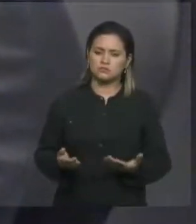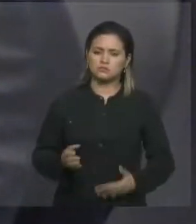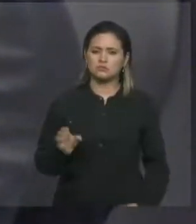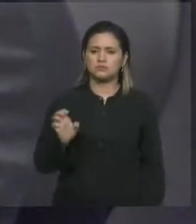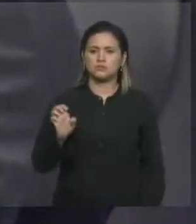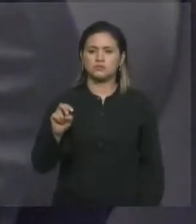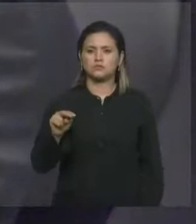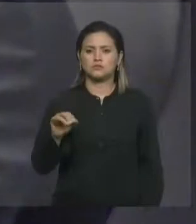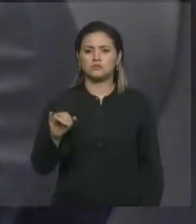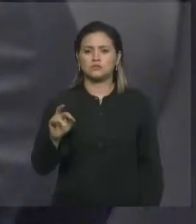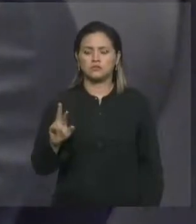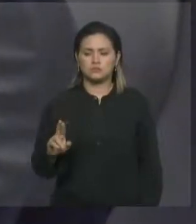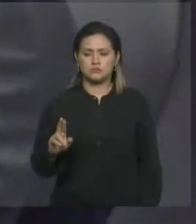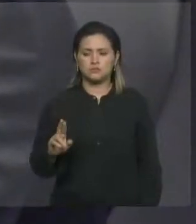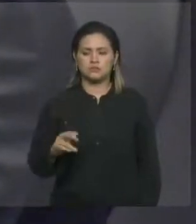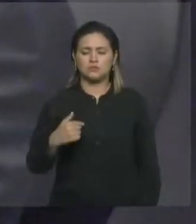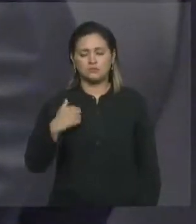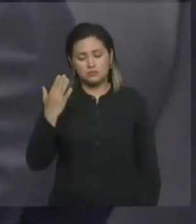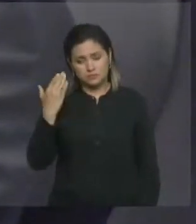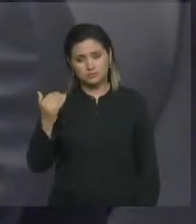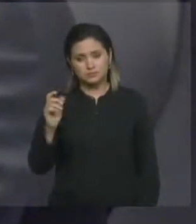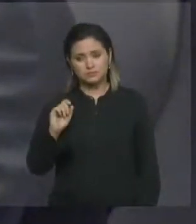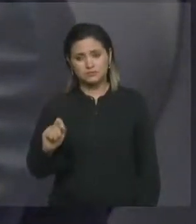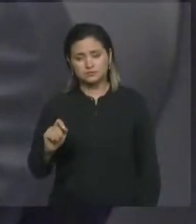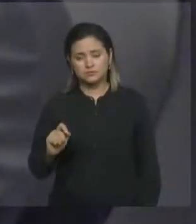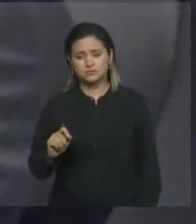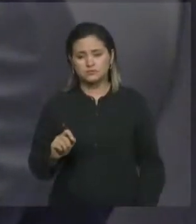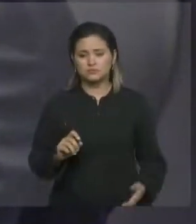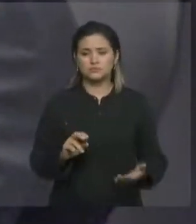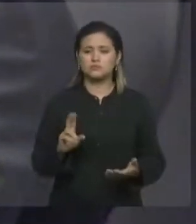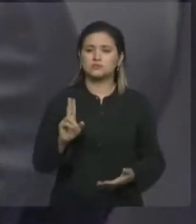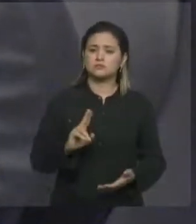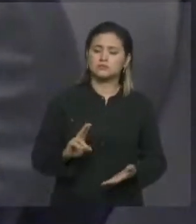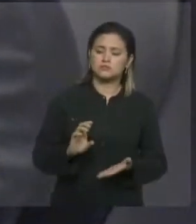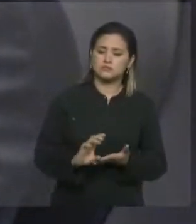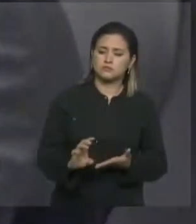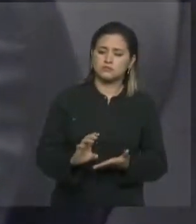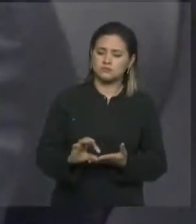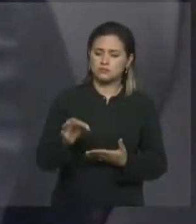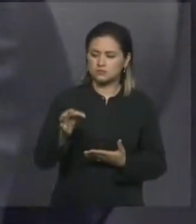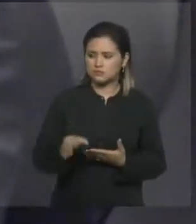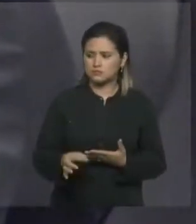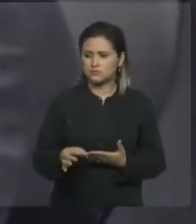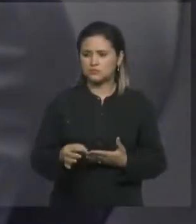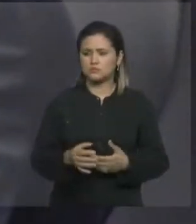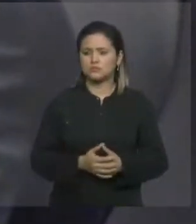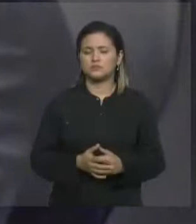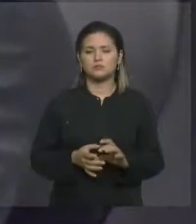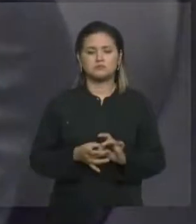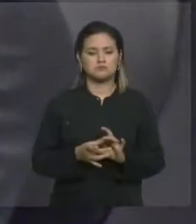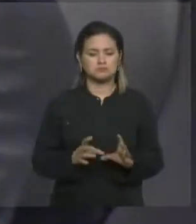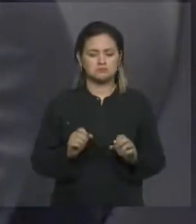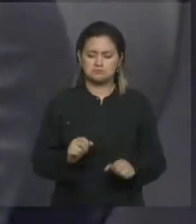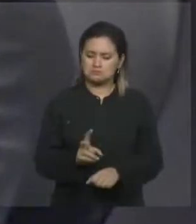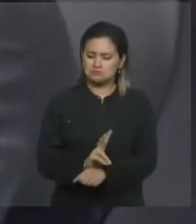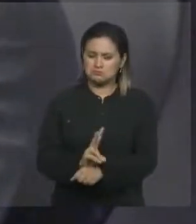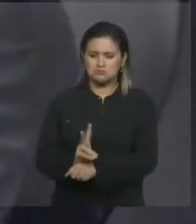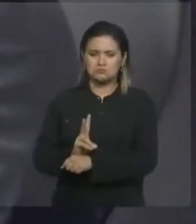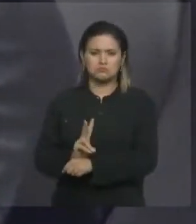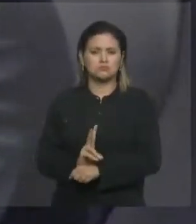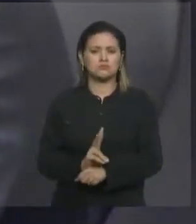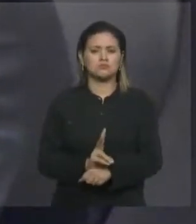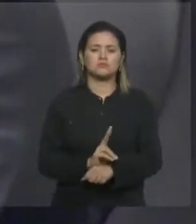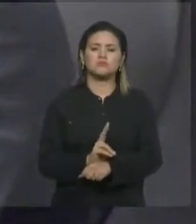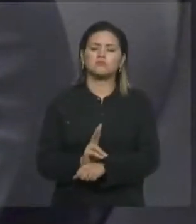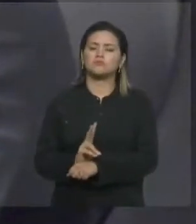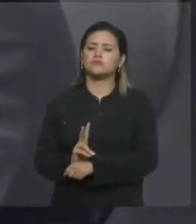tá certo? E sei que eles empregam os recursos direitinho, porque eles estão abertos a qualquer fiscalização, o que tiver que vir,